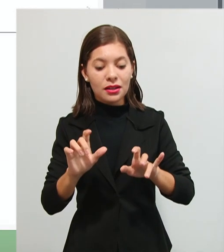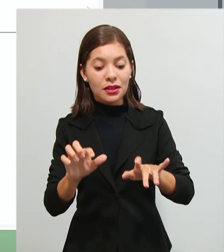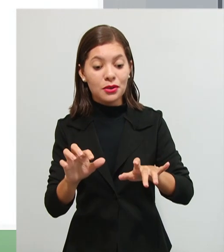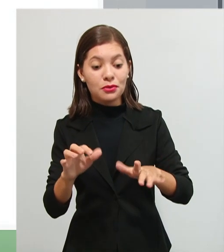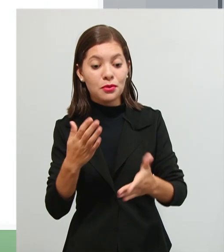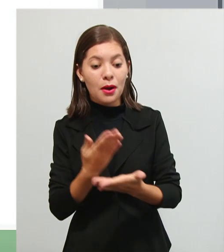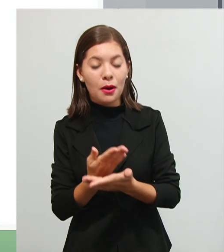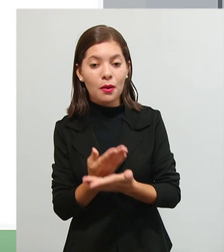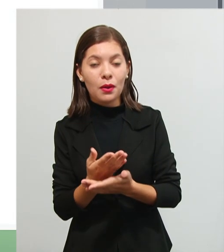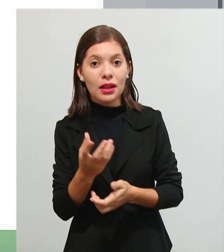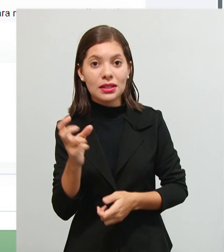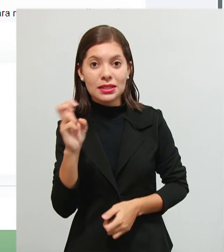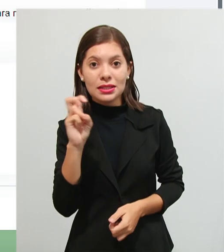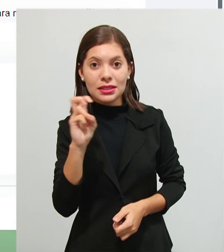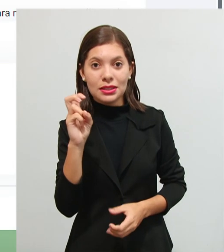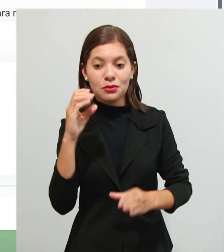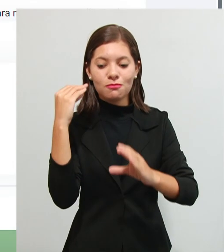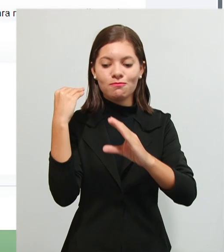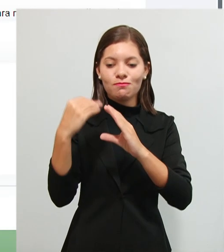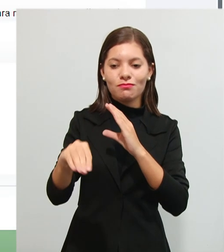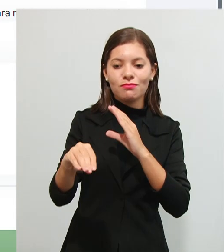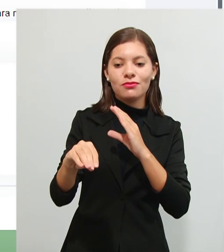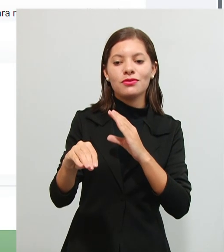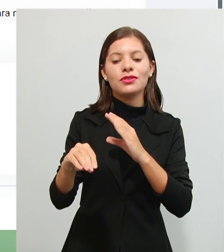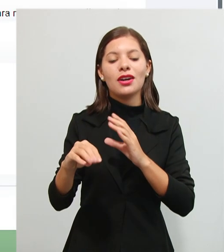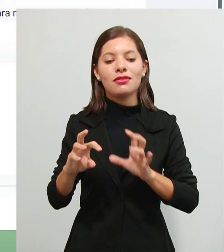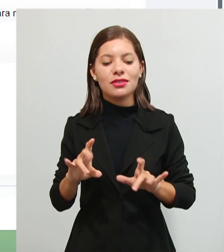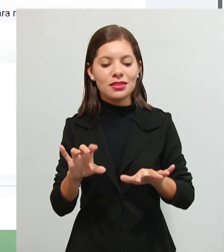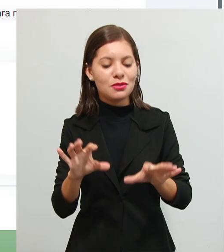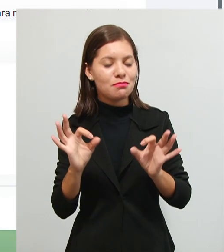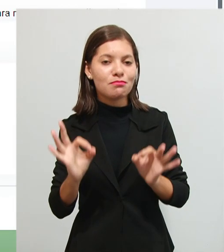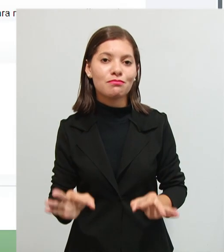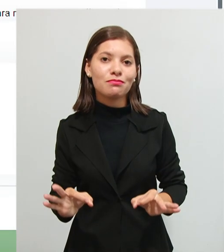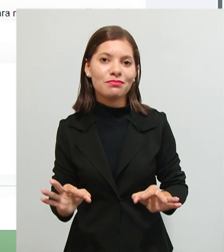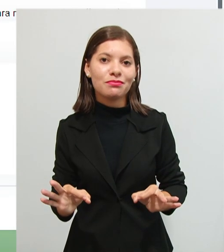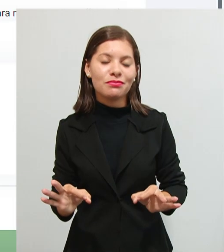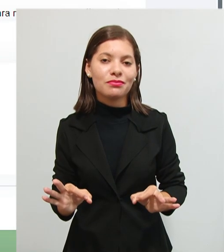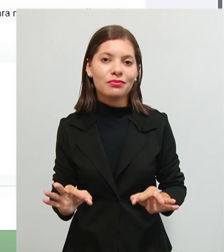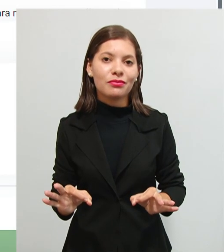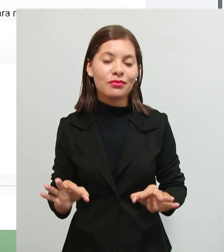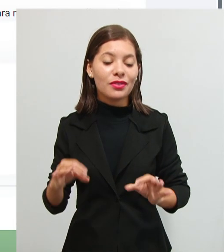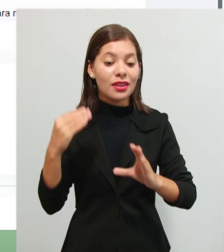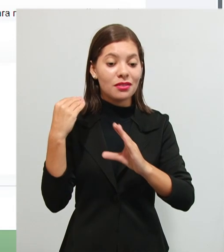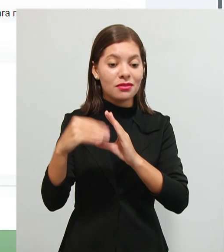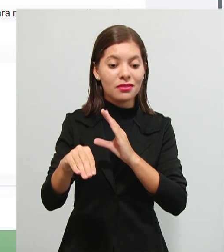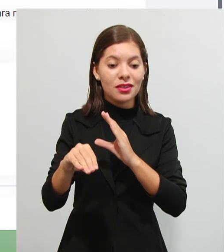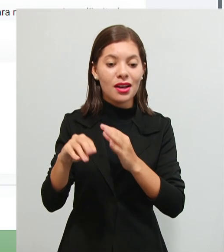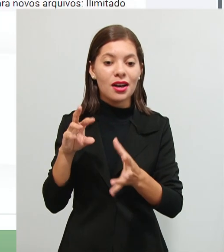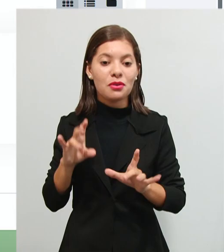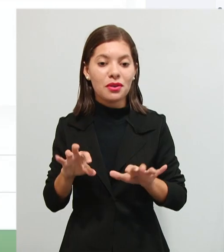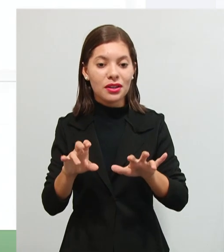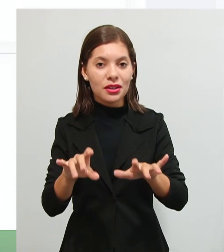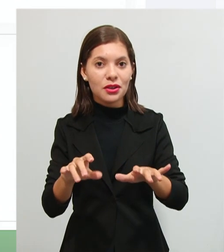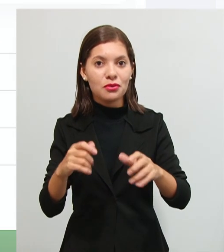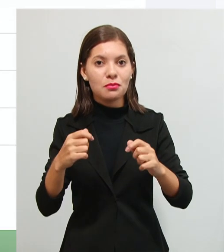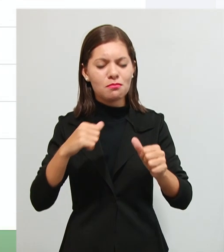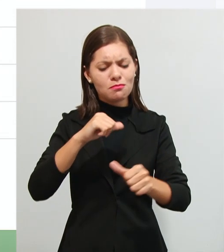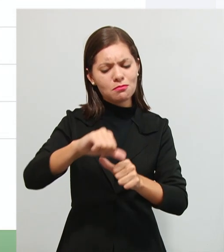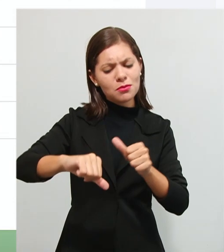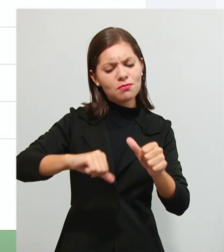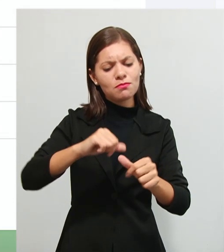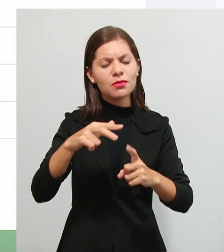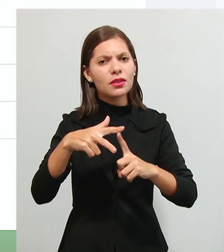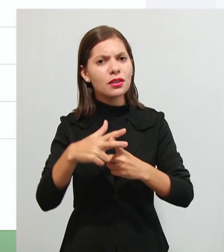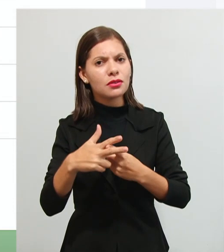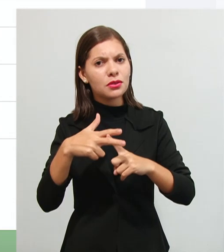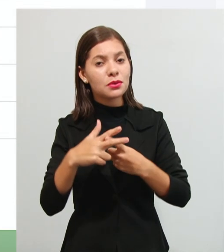5 e vou enviar o arquivo. Pronto. Enviado o arquivo, eu posso alterar algumas